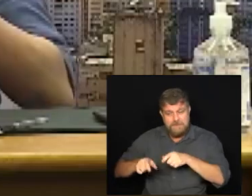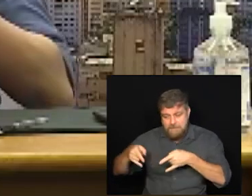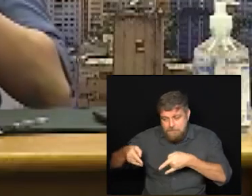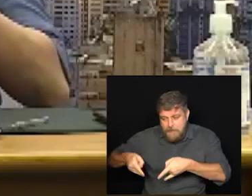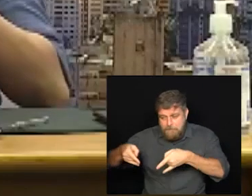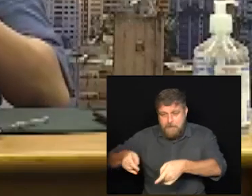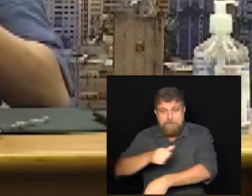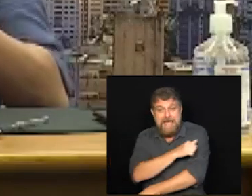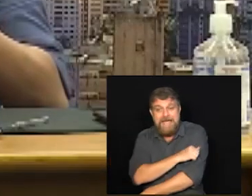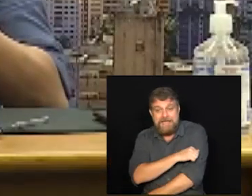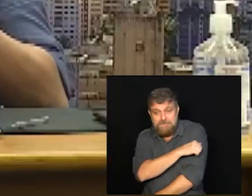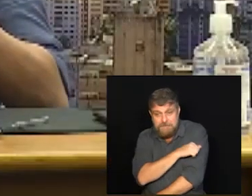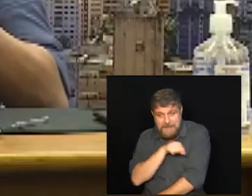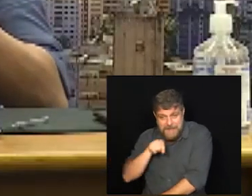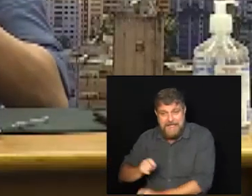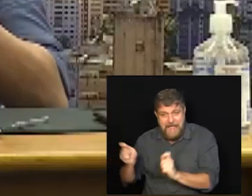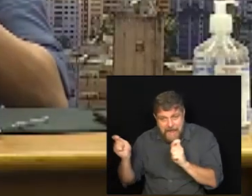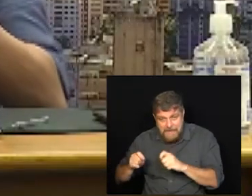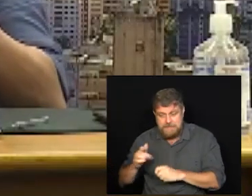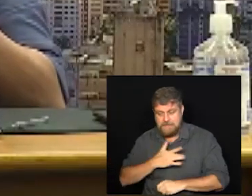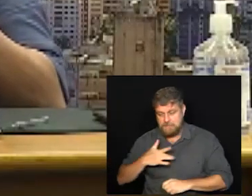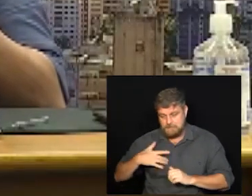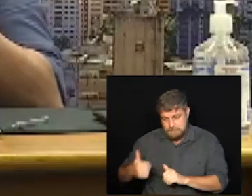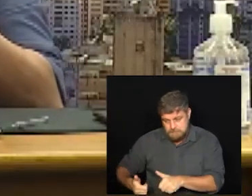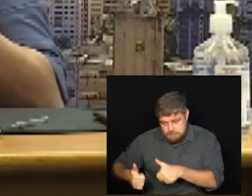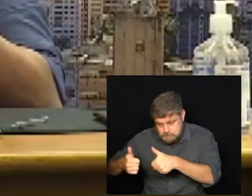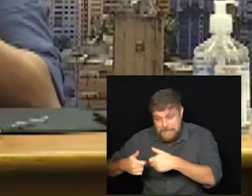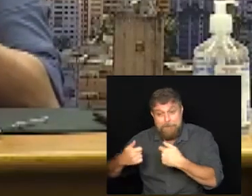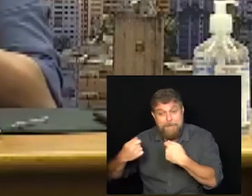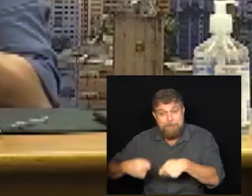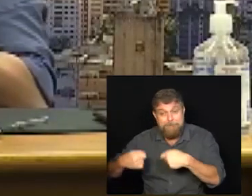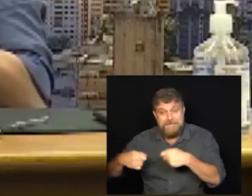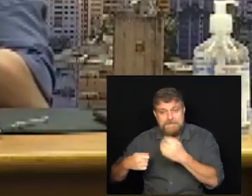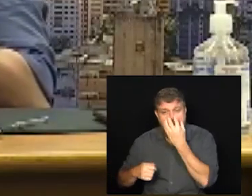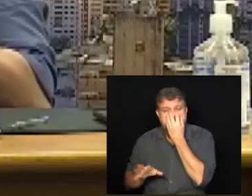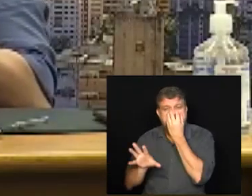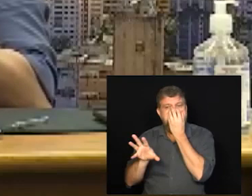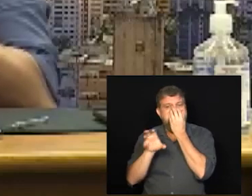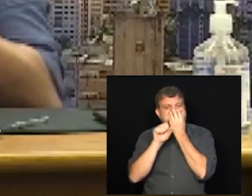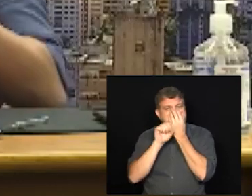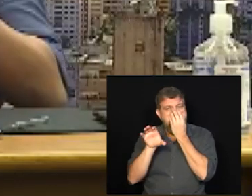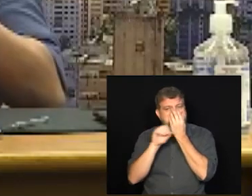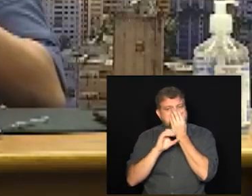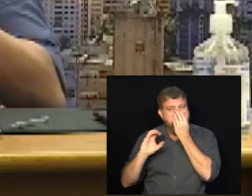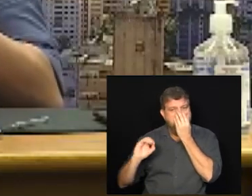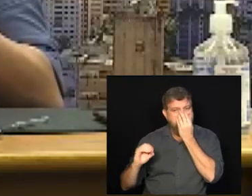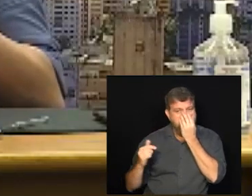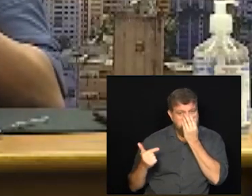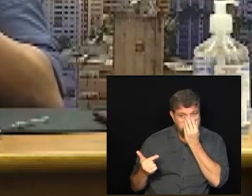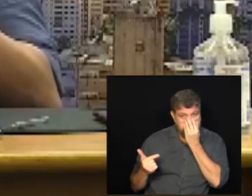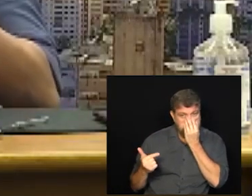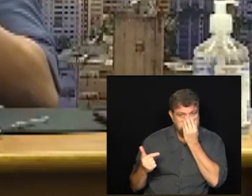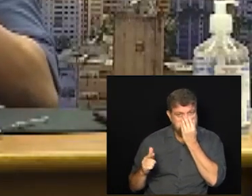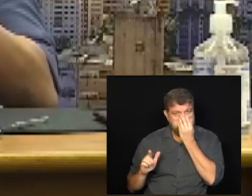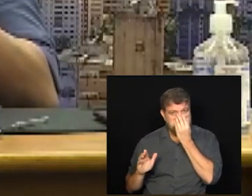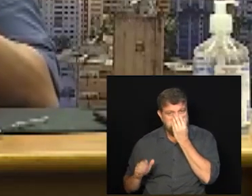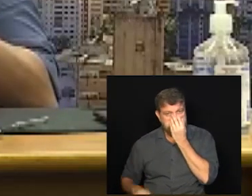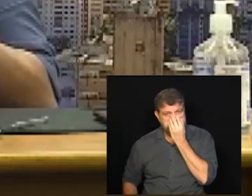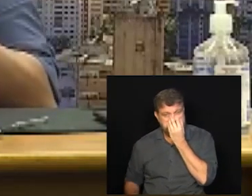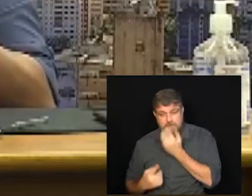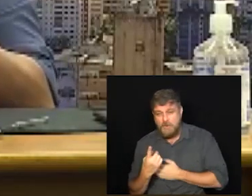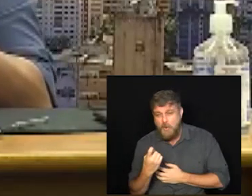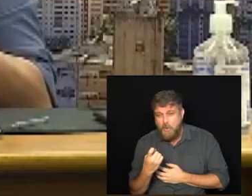enfermaria, em condições de alta, mas precisa de um oxigênio. A única condição, o